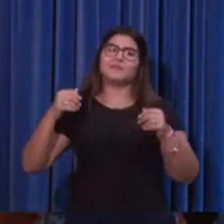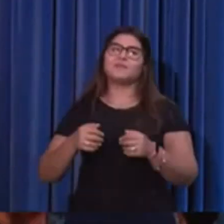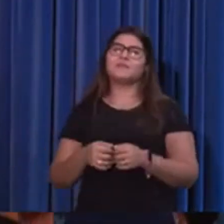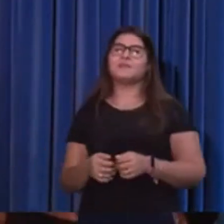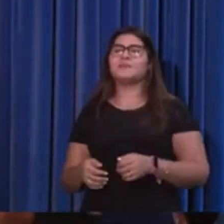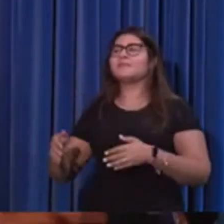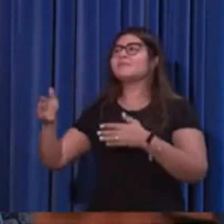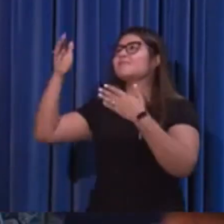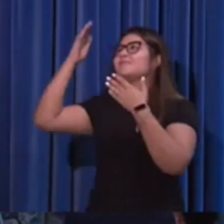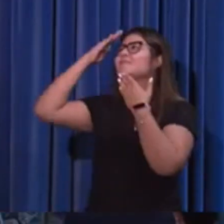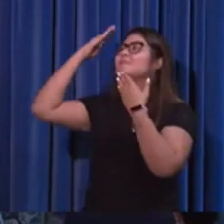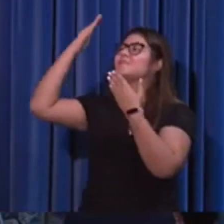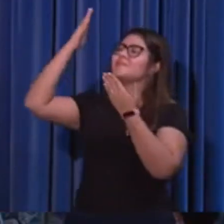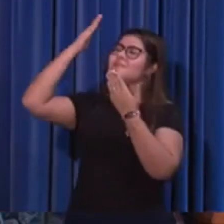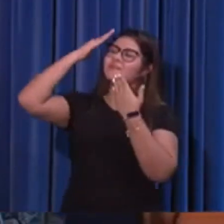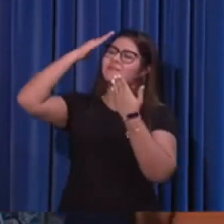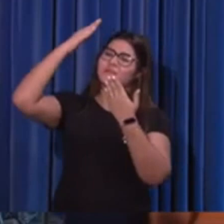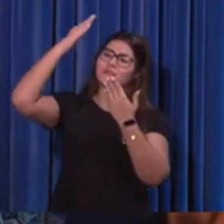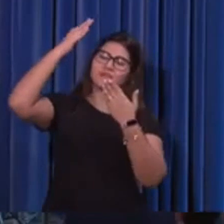e